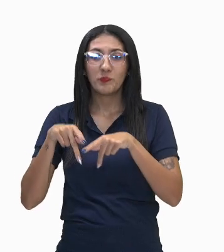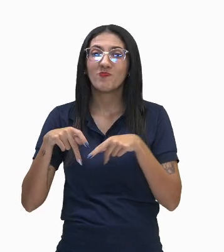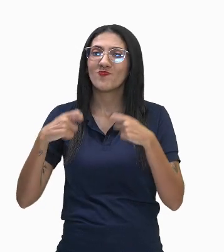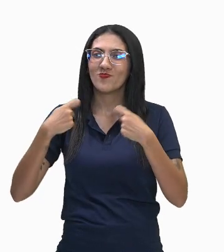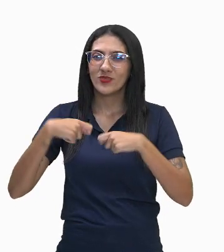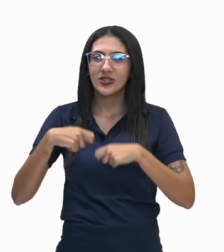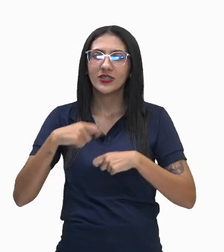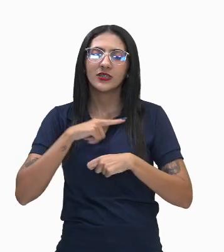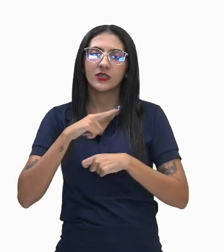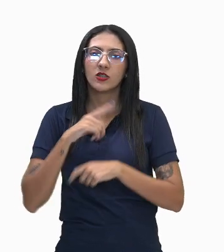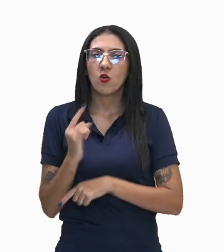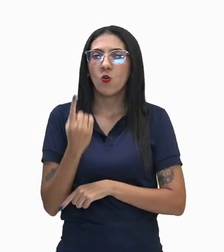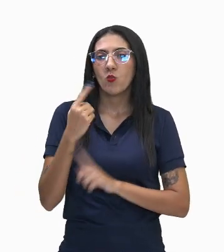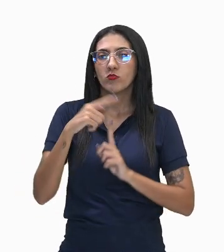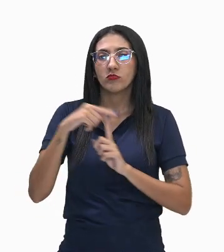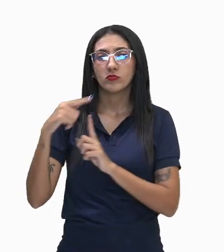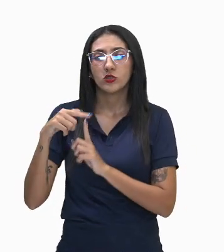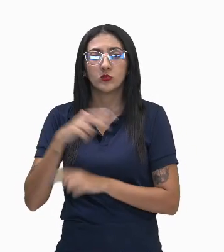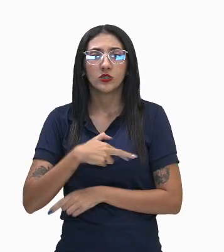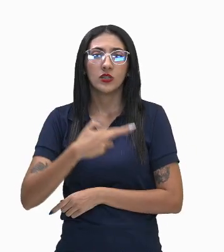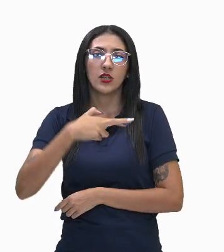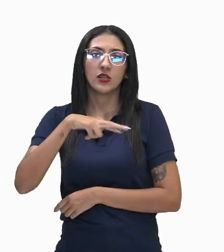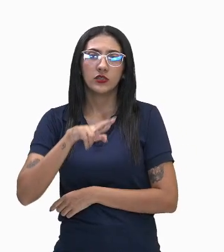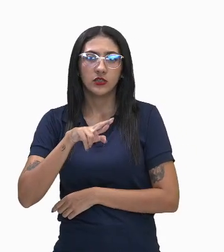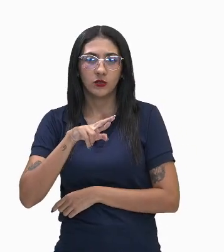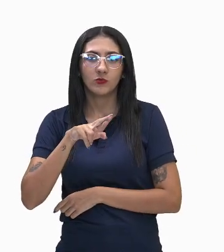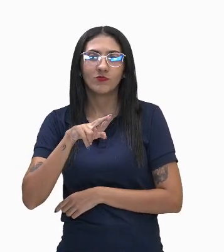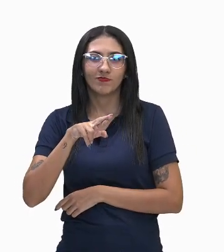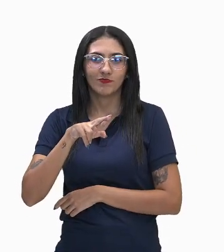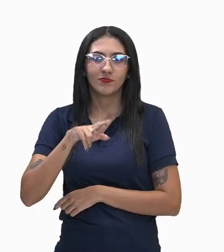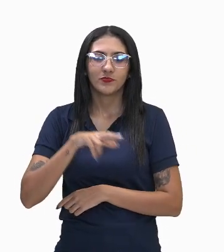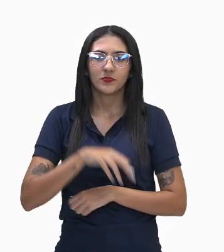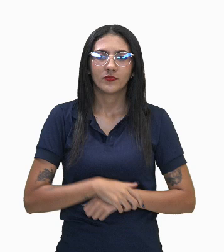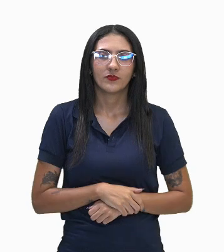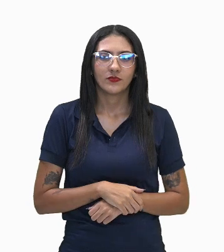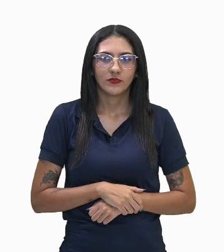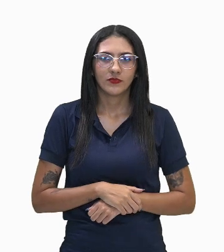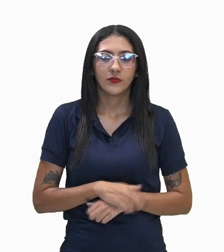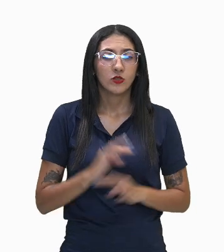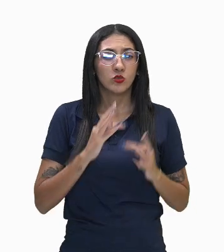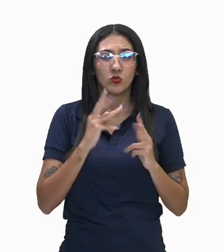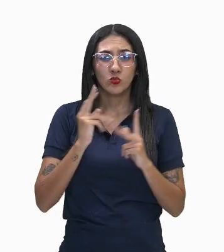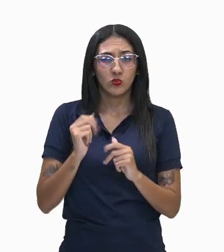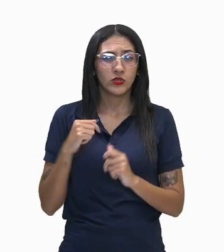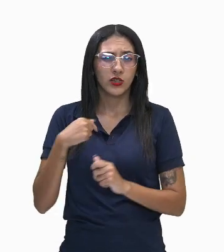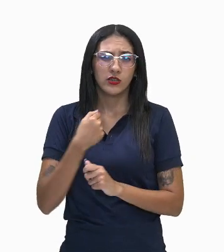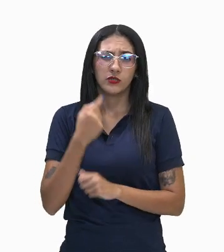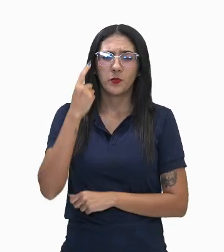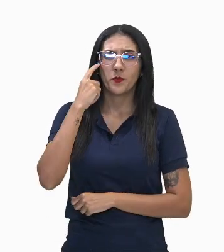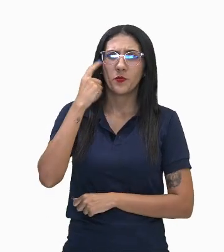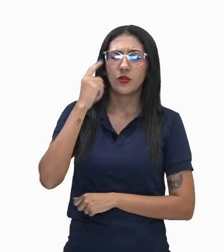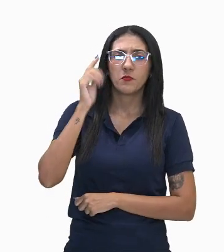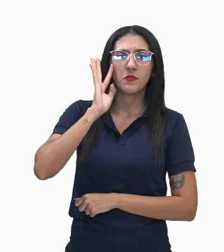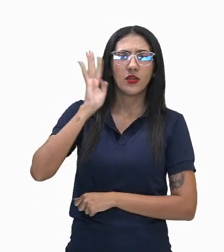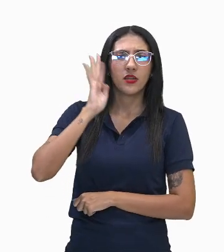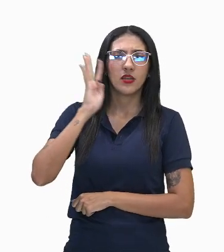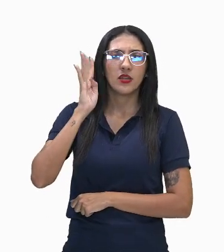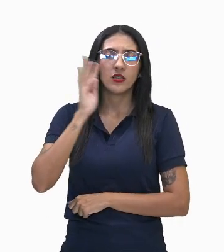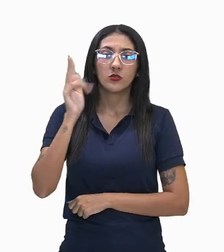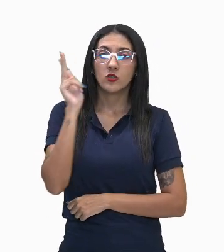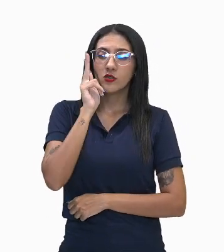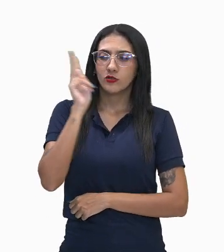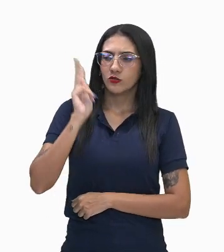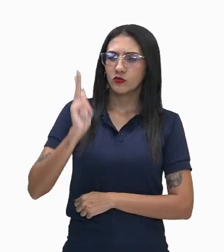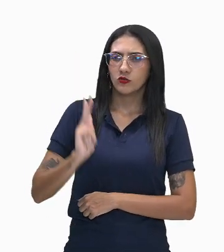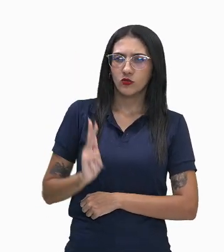ou sistema religioso. Ou seja, né, tudo que nós pensamos em relação à história